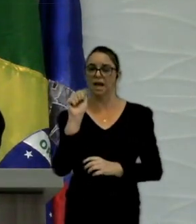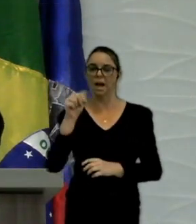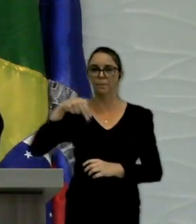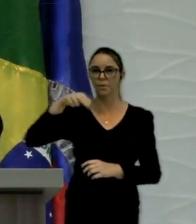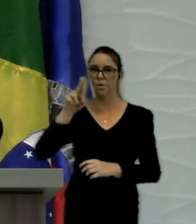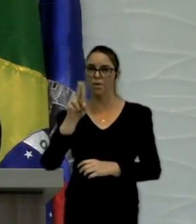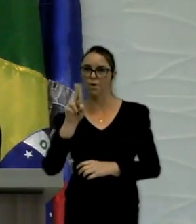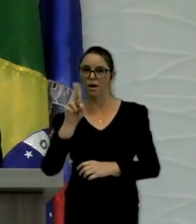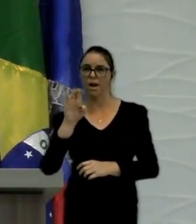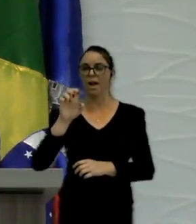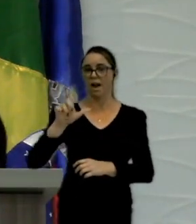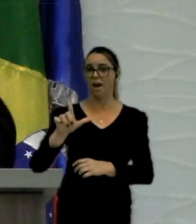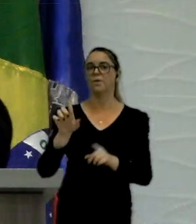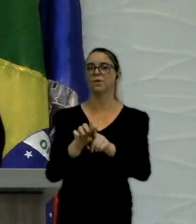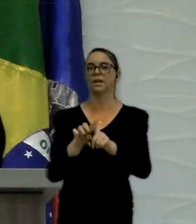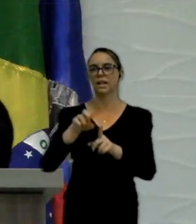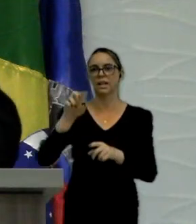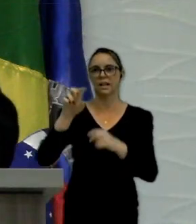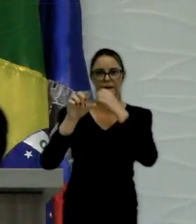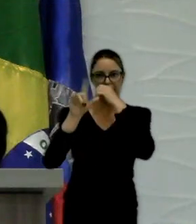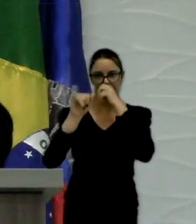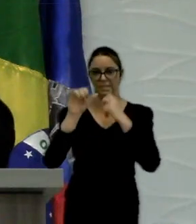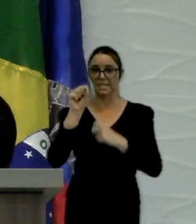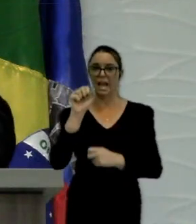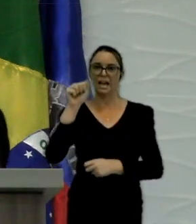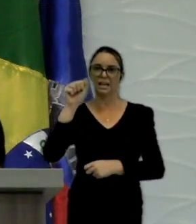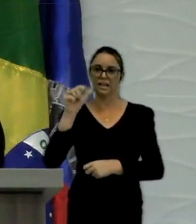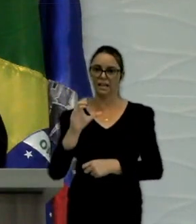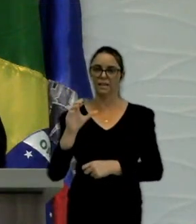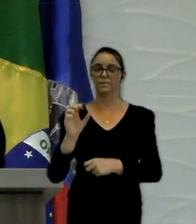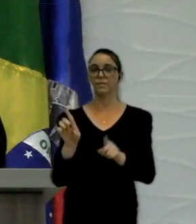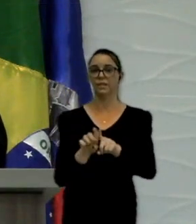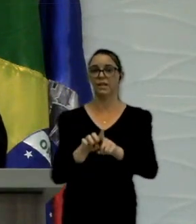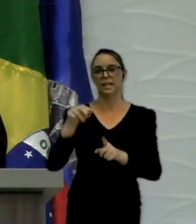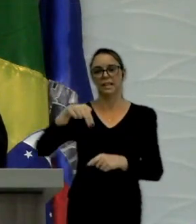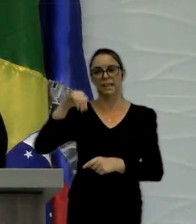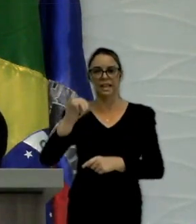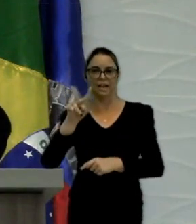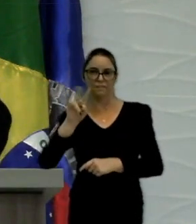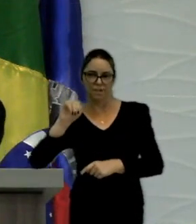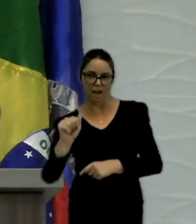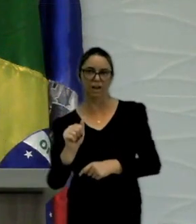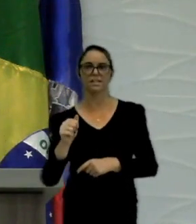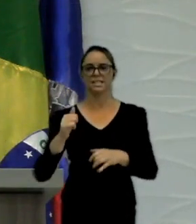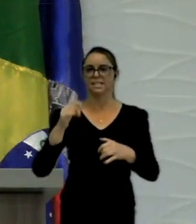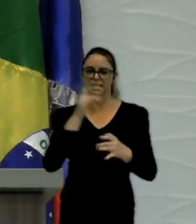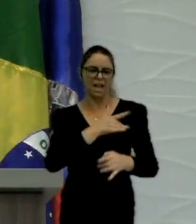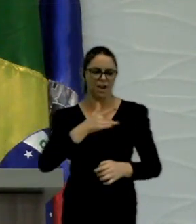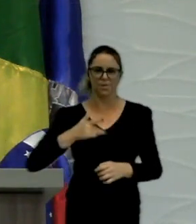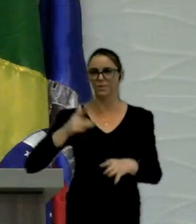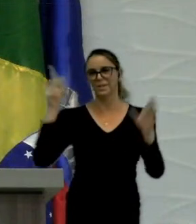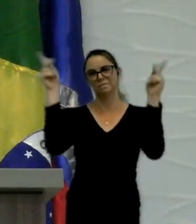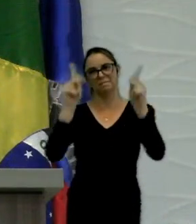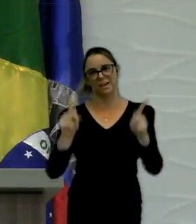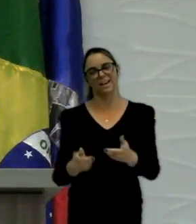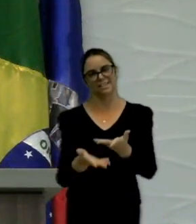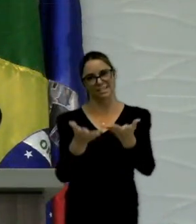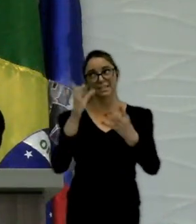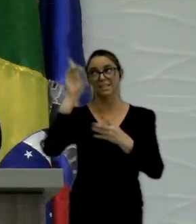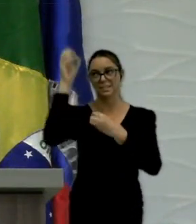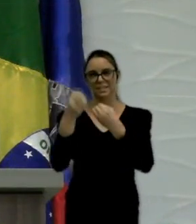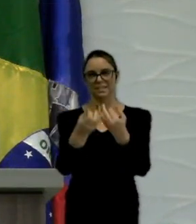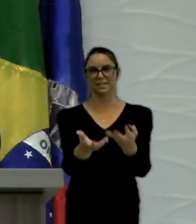da casa, Nívia Calada, aqui funcionária dessa casa também, Nívia, que Deus te proteja, te dê muita saúde, paz.